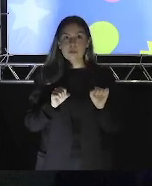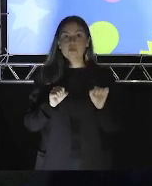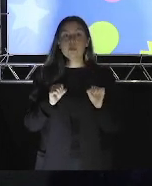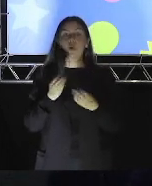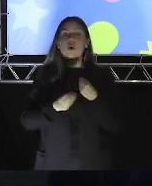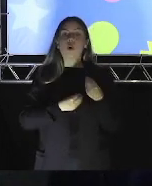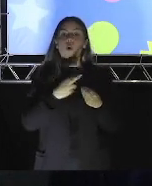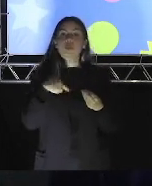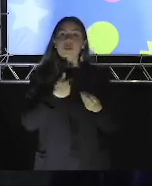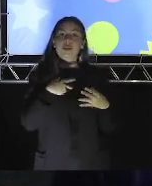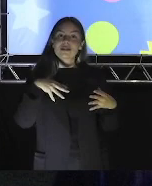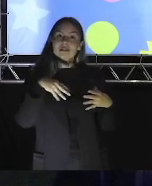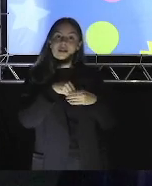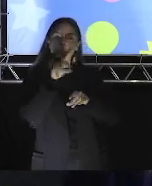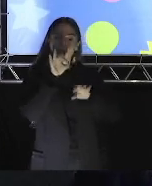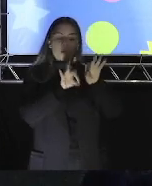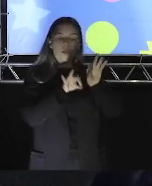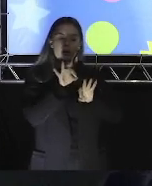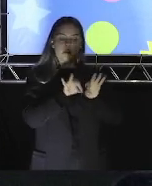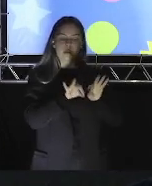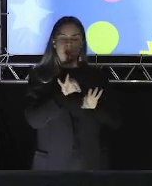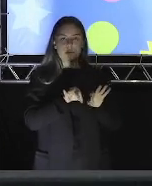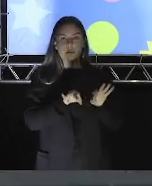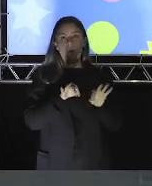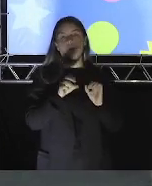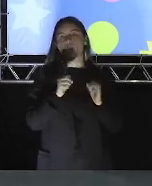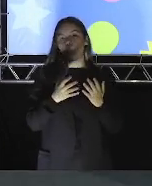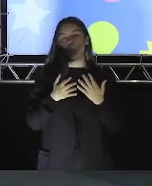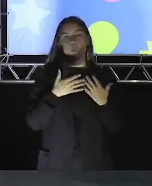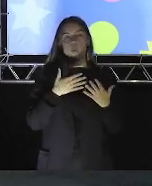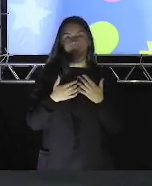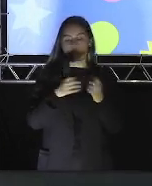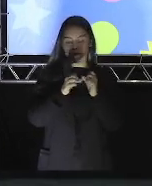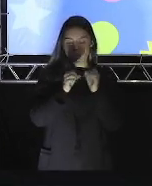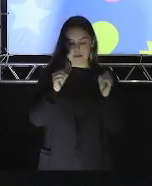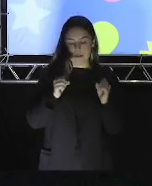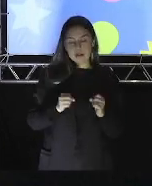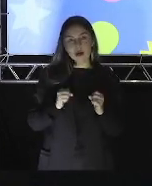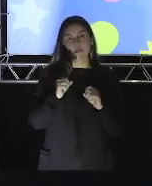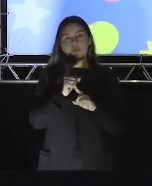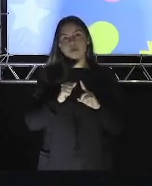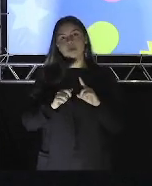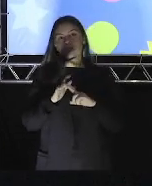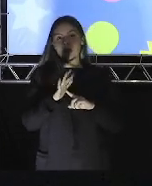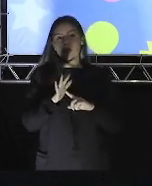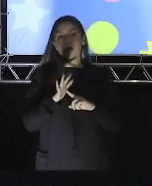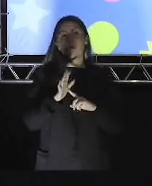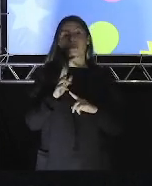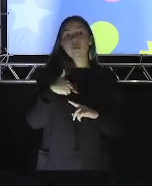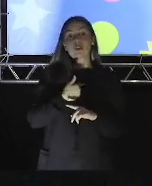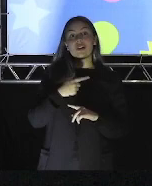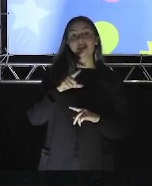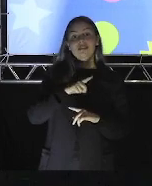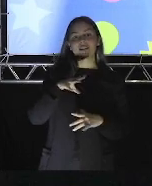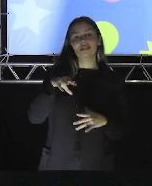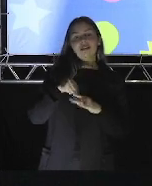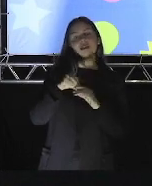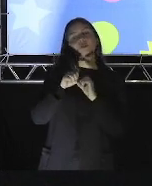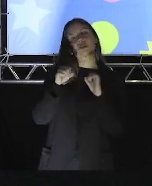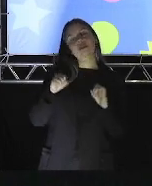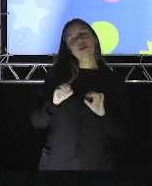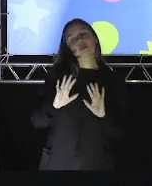está dentro de uma organização, né, ou qualquer sistema, né, social, a gente está dentro de um